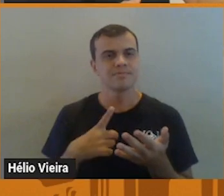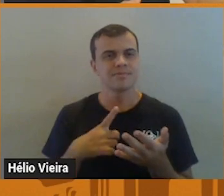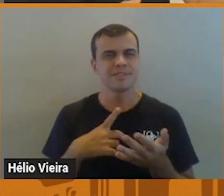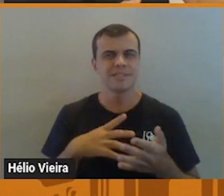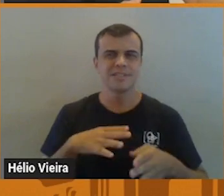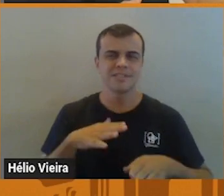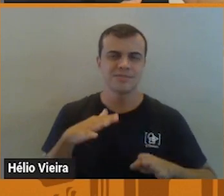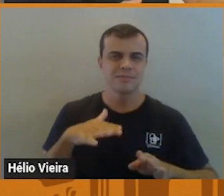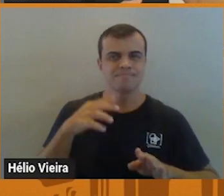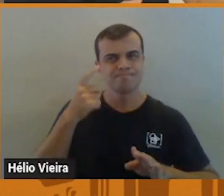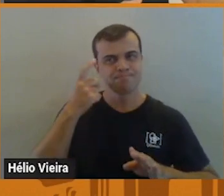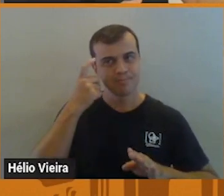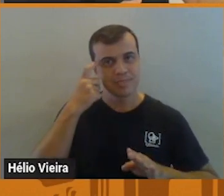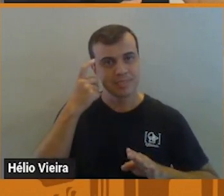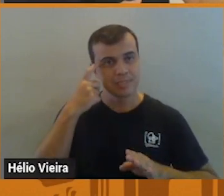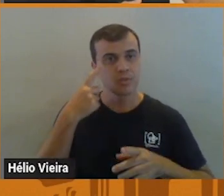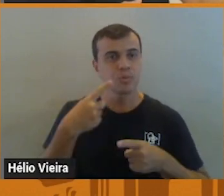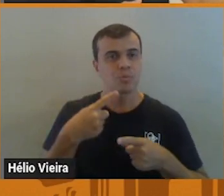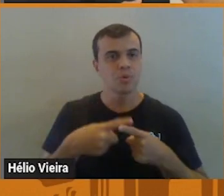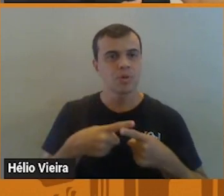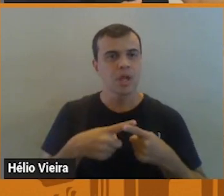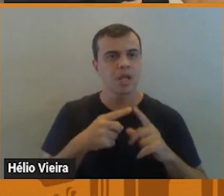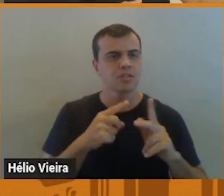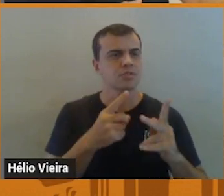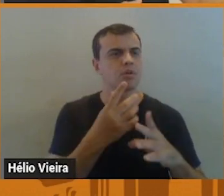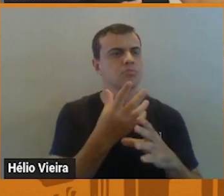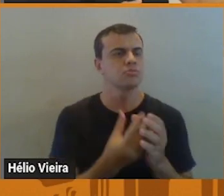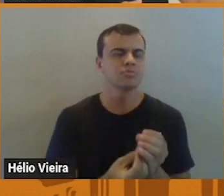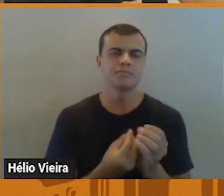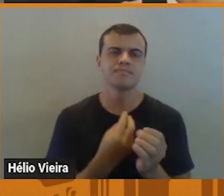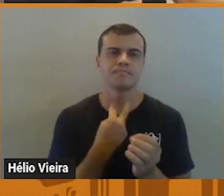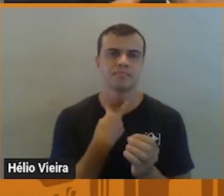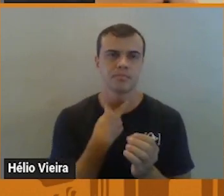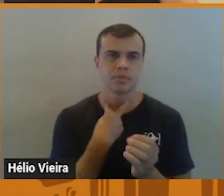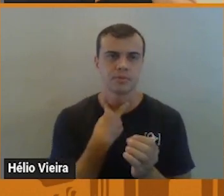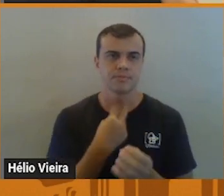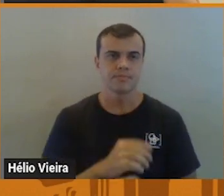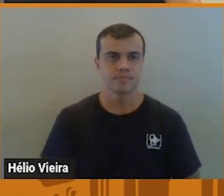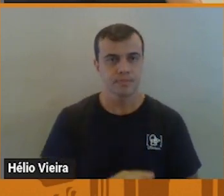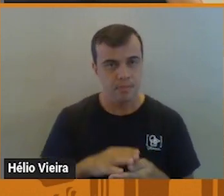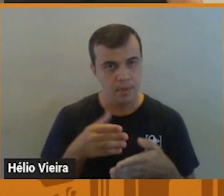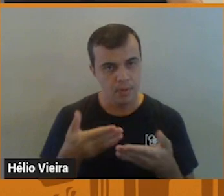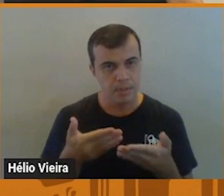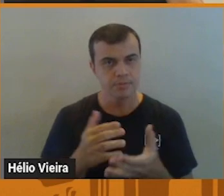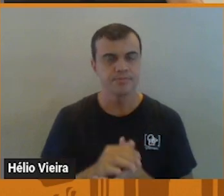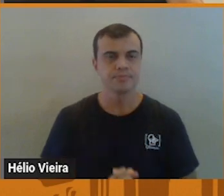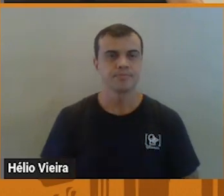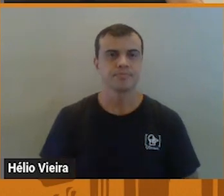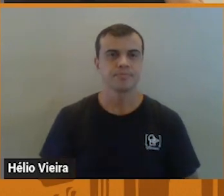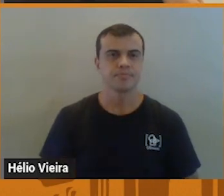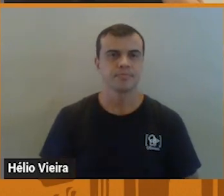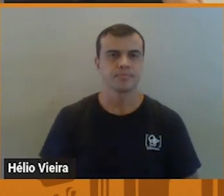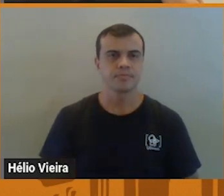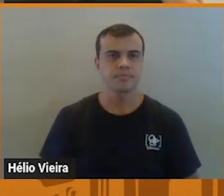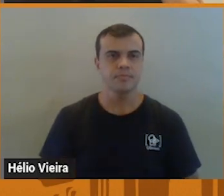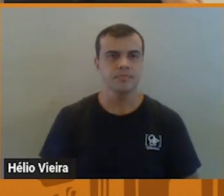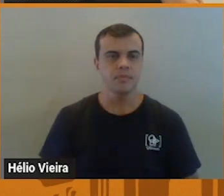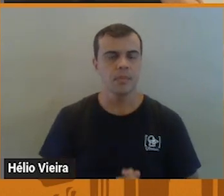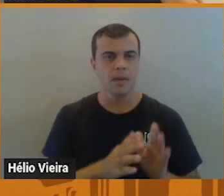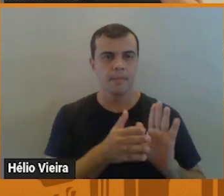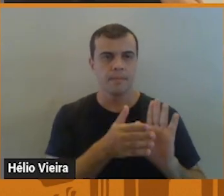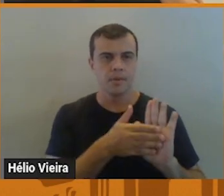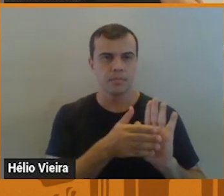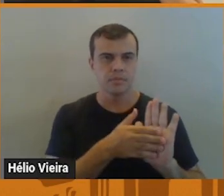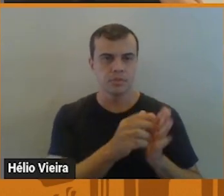ser levantado. Por que deixar essa história ser apagada? Então é isso. A proposta